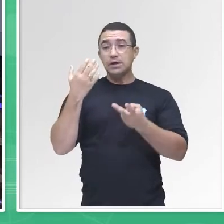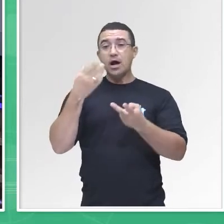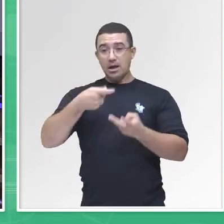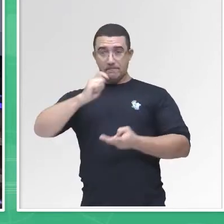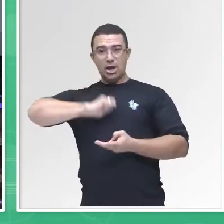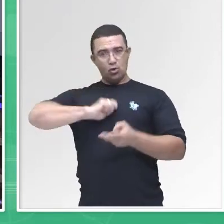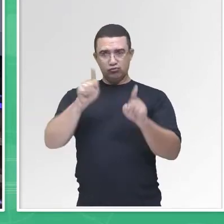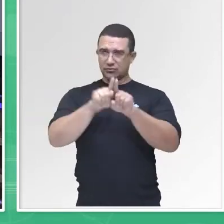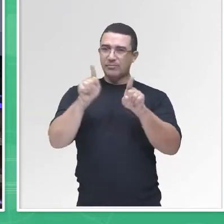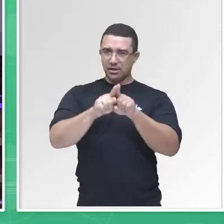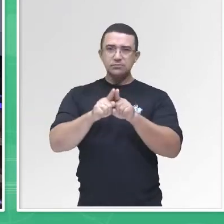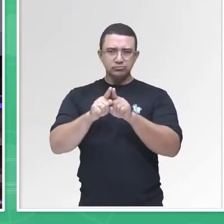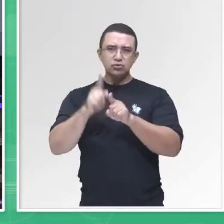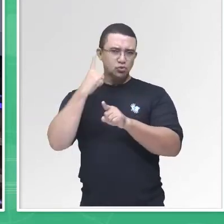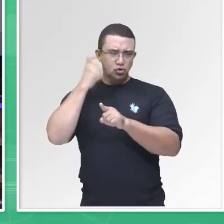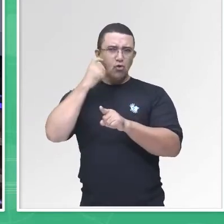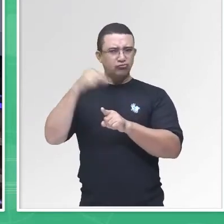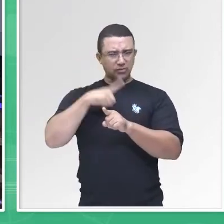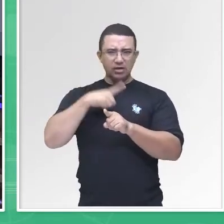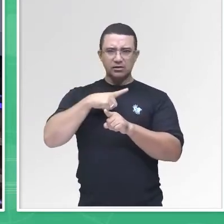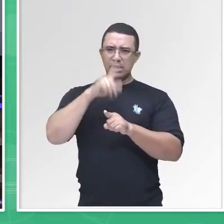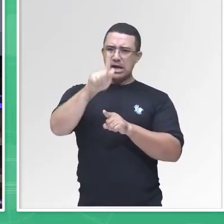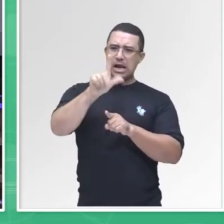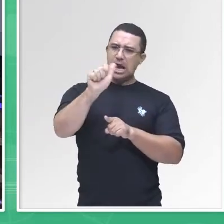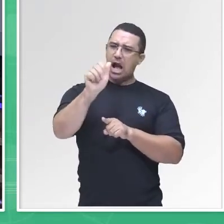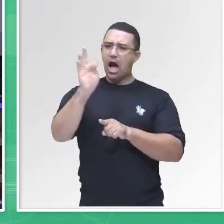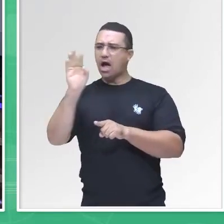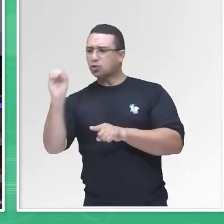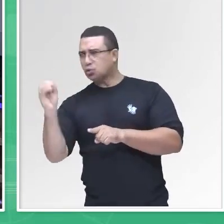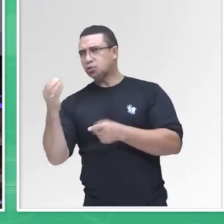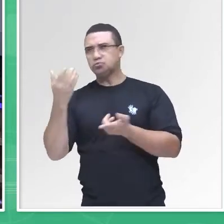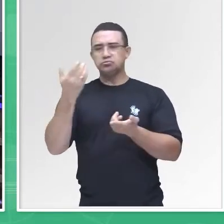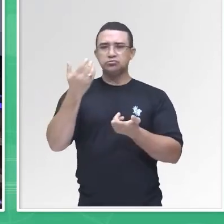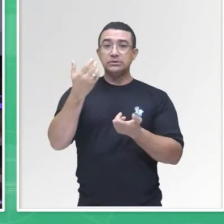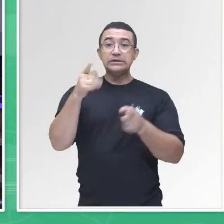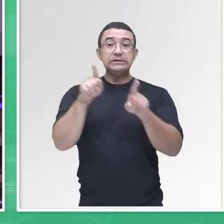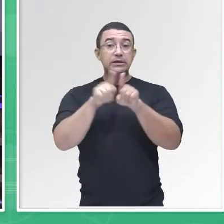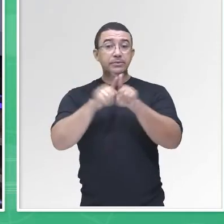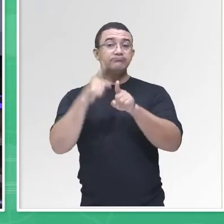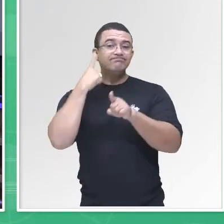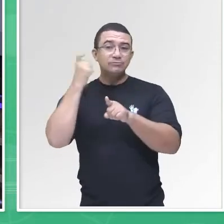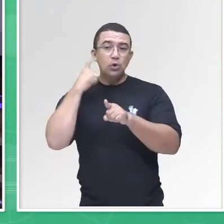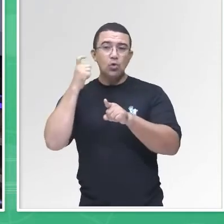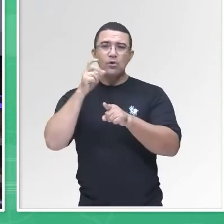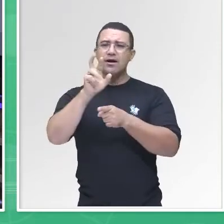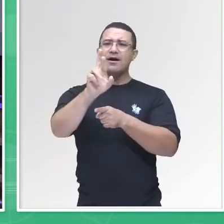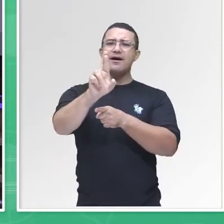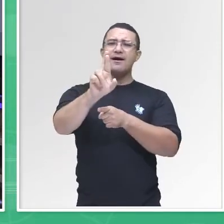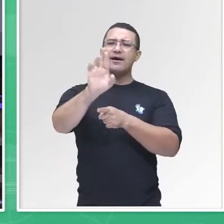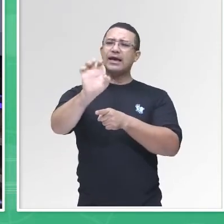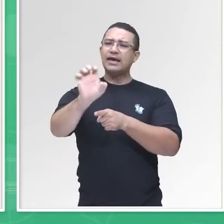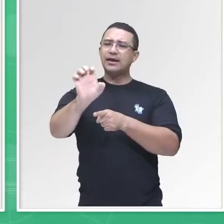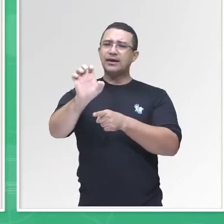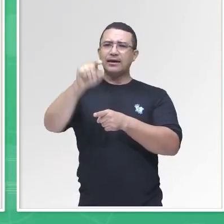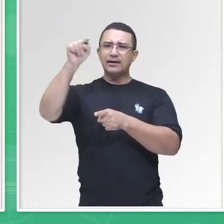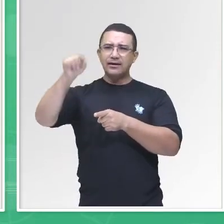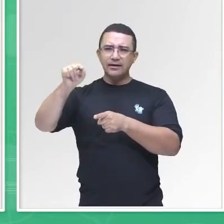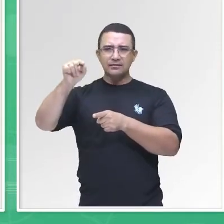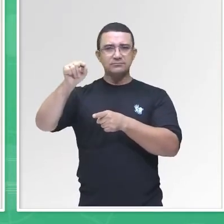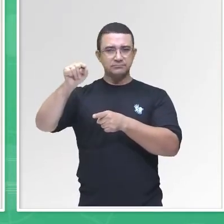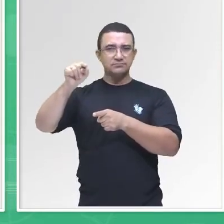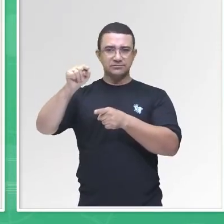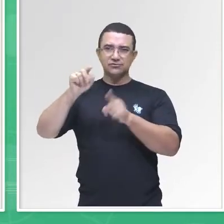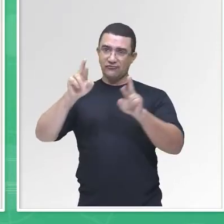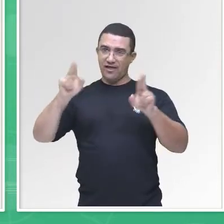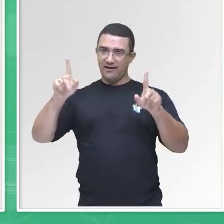som. A, O, U, Gá, Gô, Gu. E o som de Re. Ok? Muito bem, vamos adiante. Nós